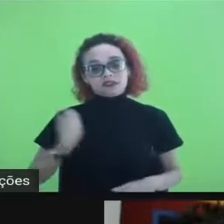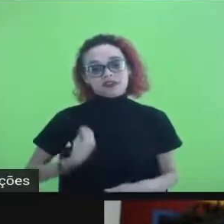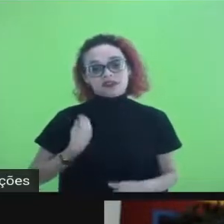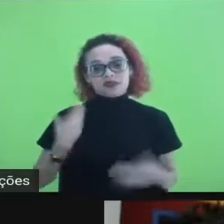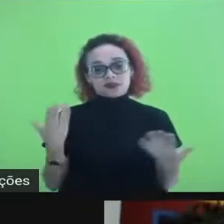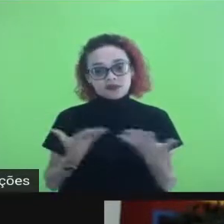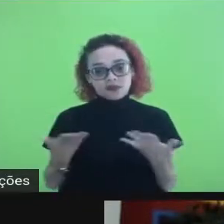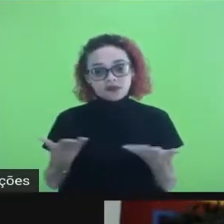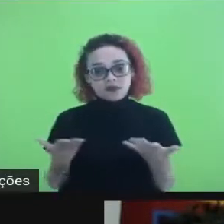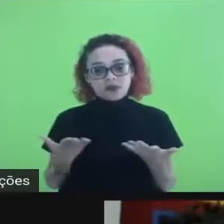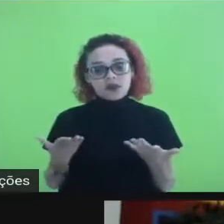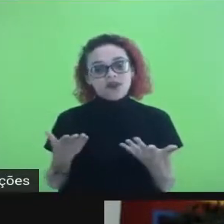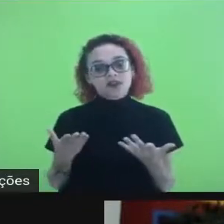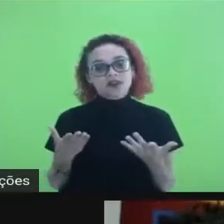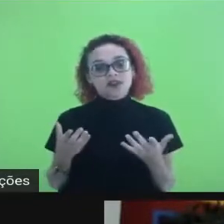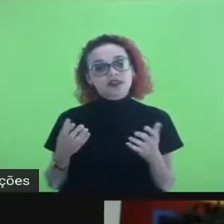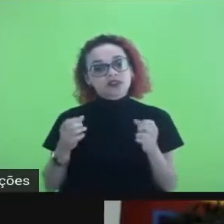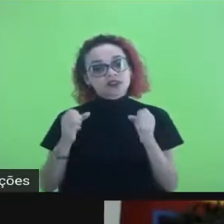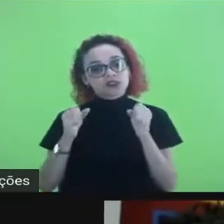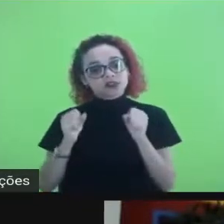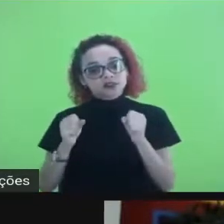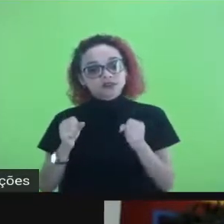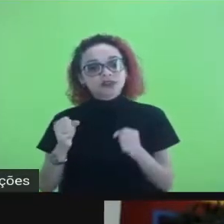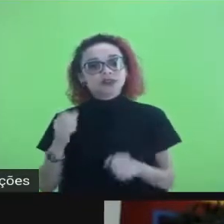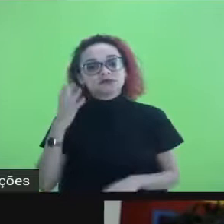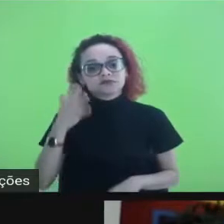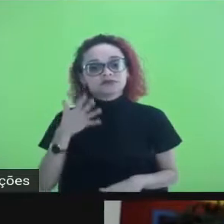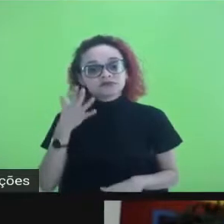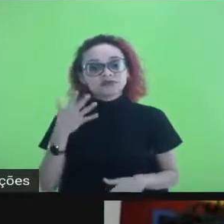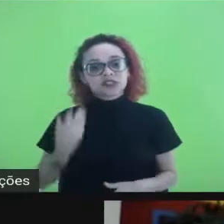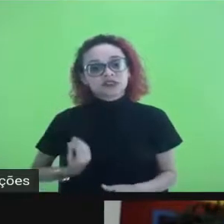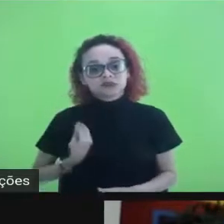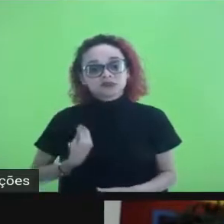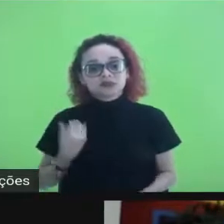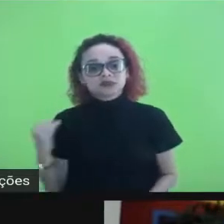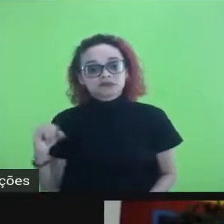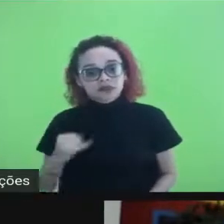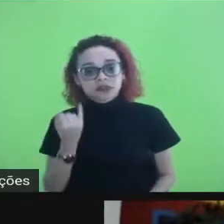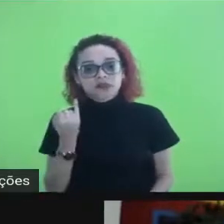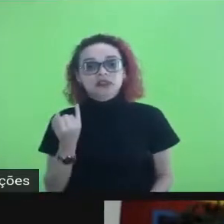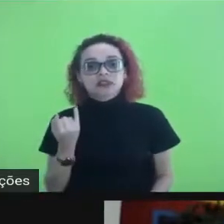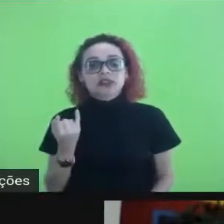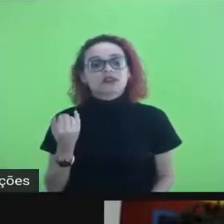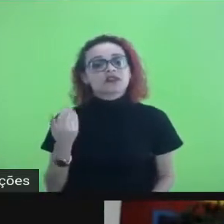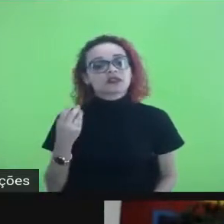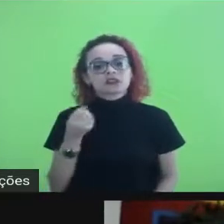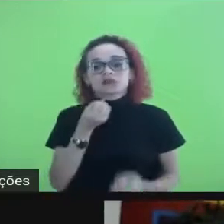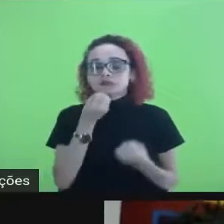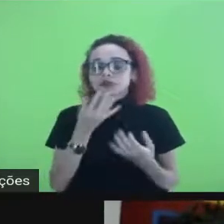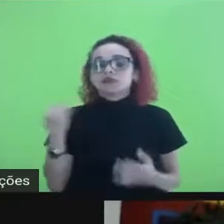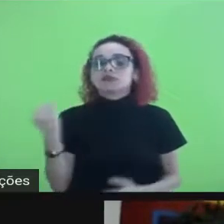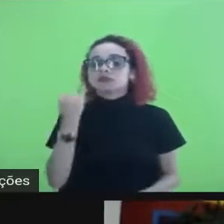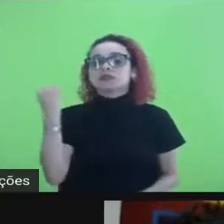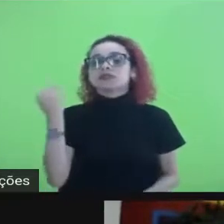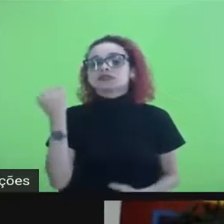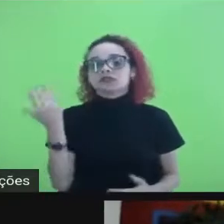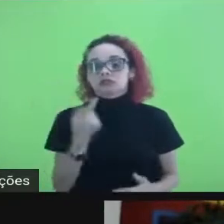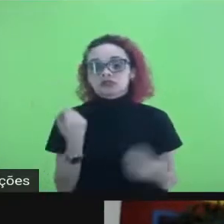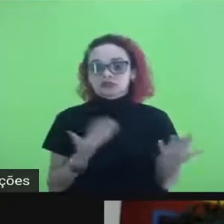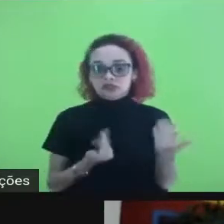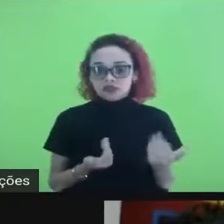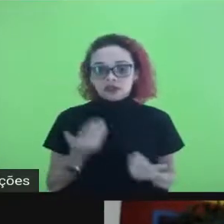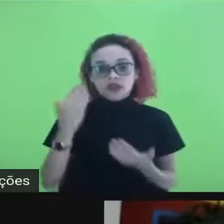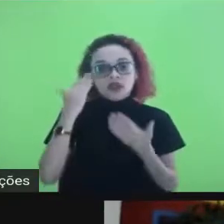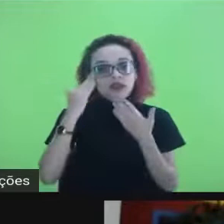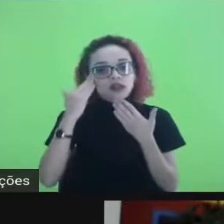E poder seguir aí depois da fala, né, tão impactante, tão contagiante da Joyce. Gostaria de agradecer